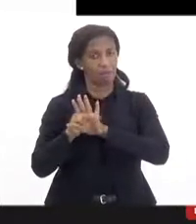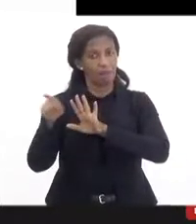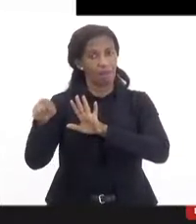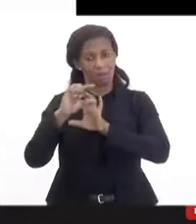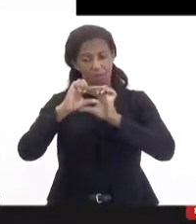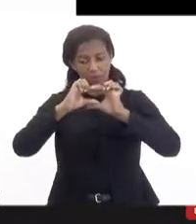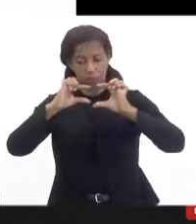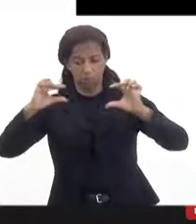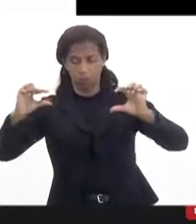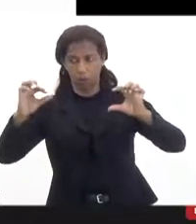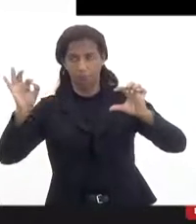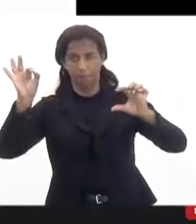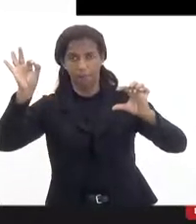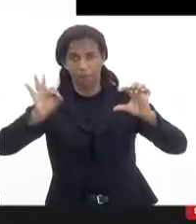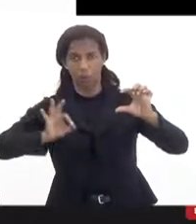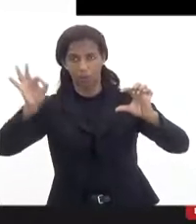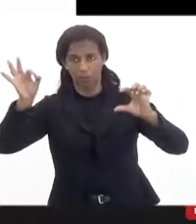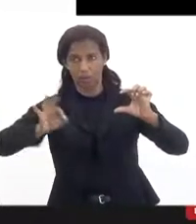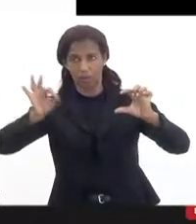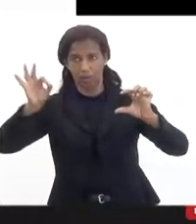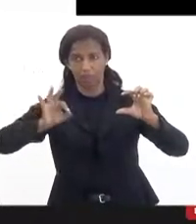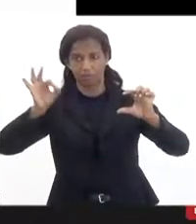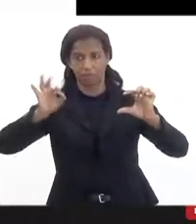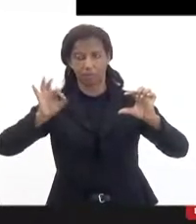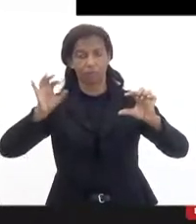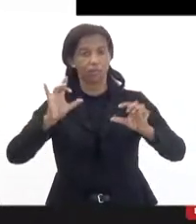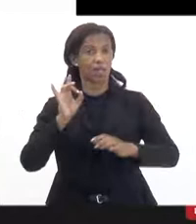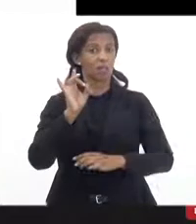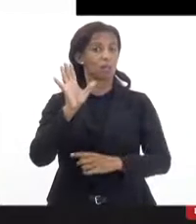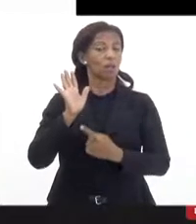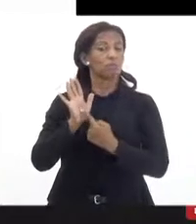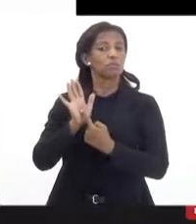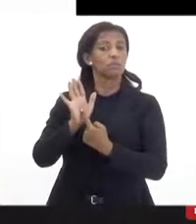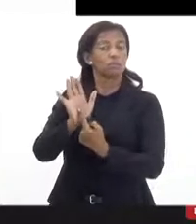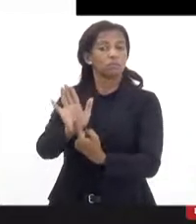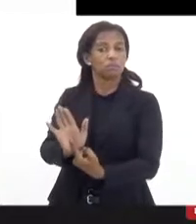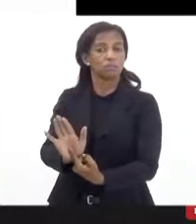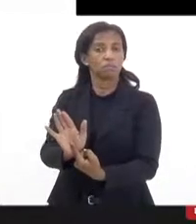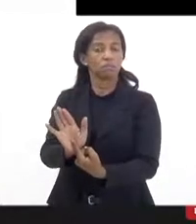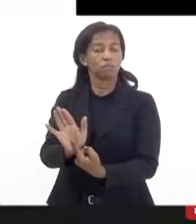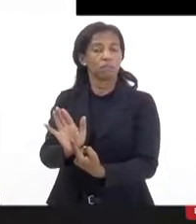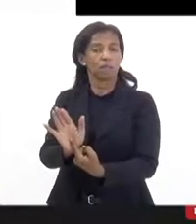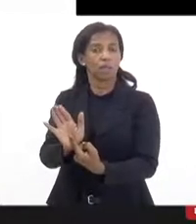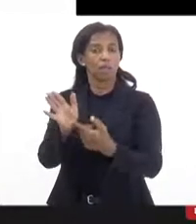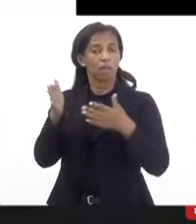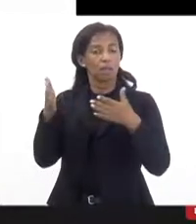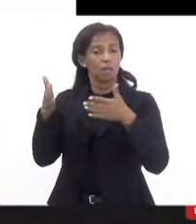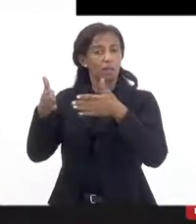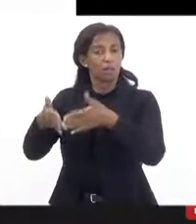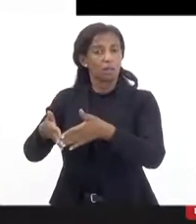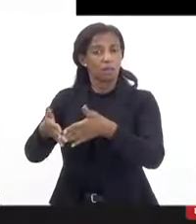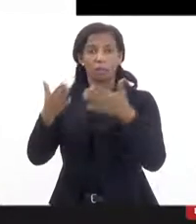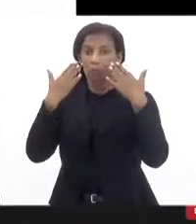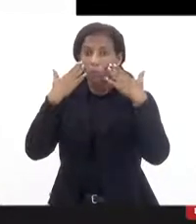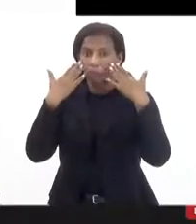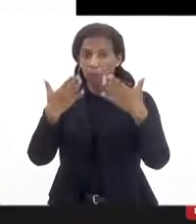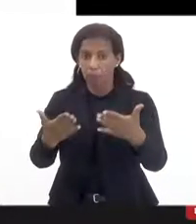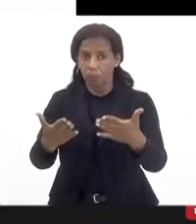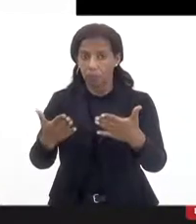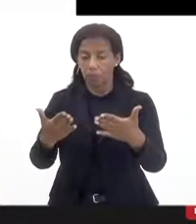essa faixa aqui de percentuais, ela tem apenas a finalidade de expressar